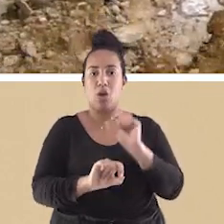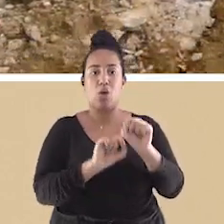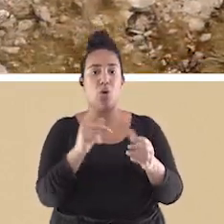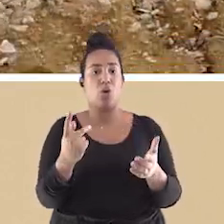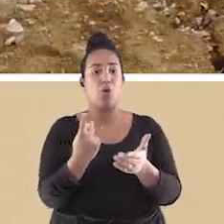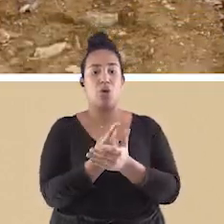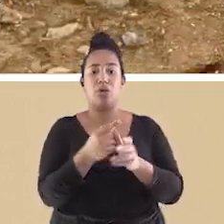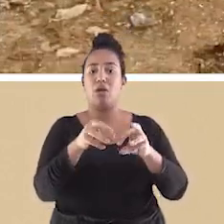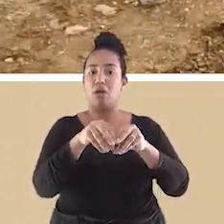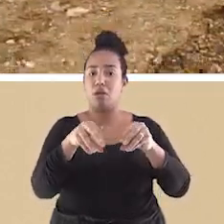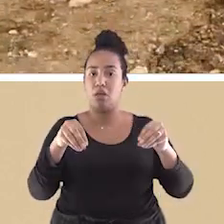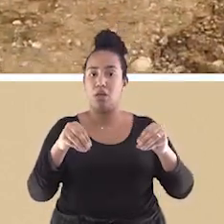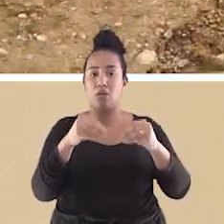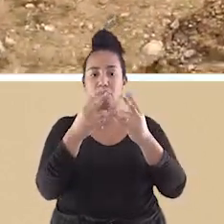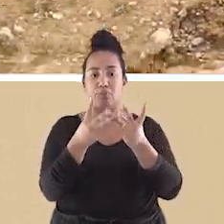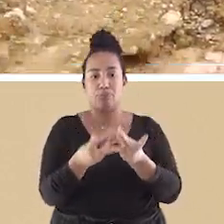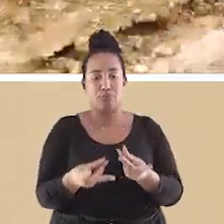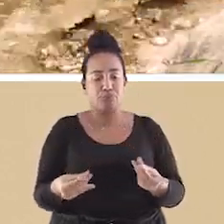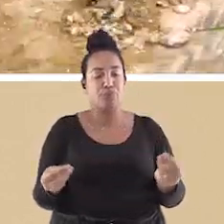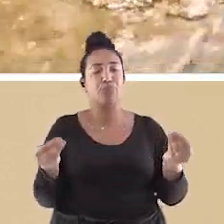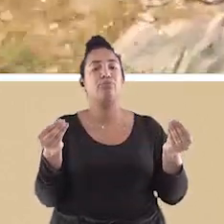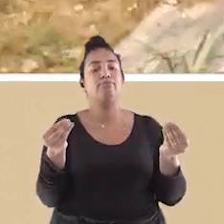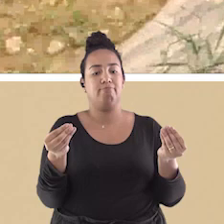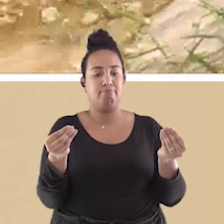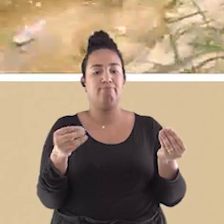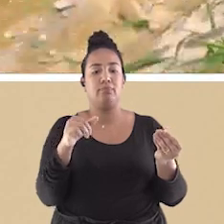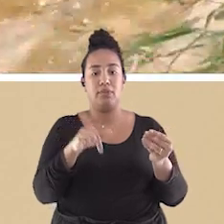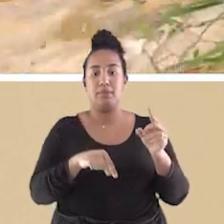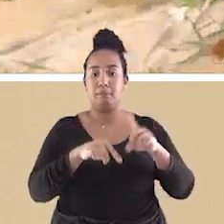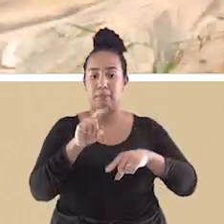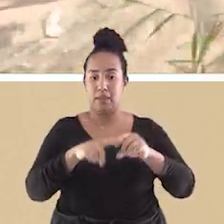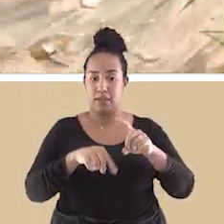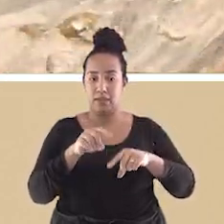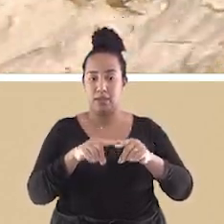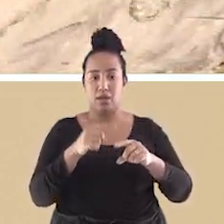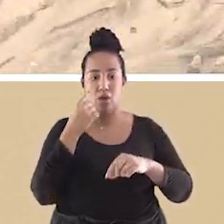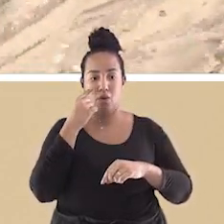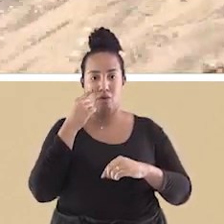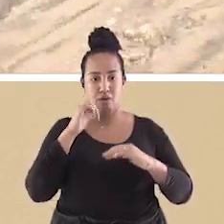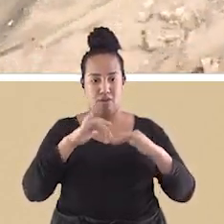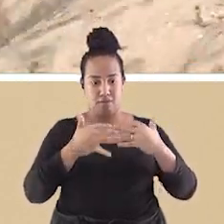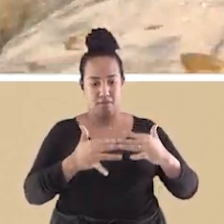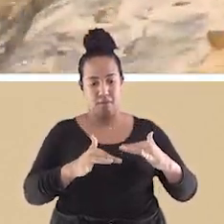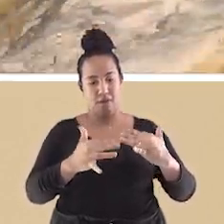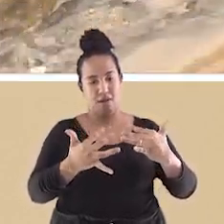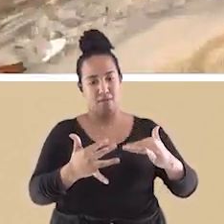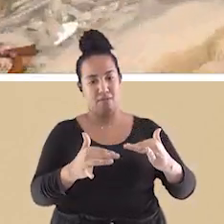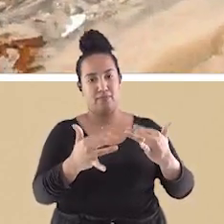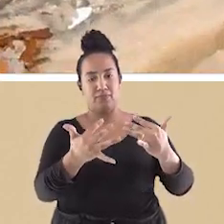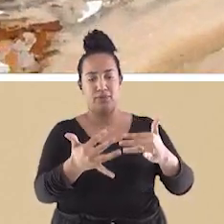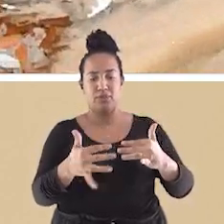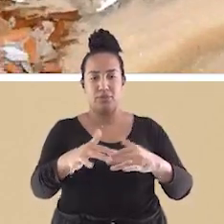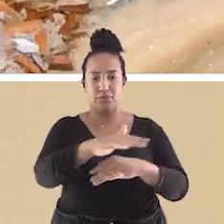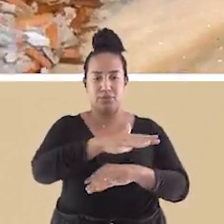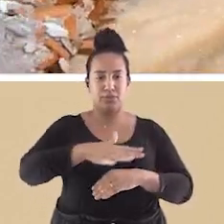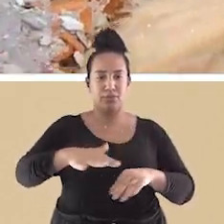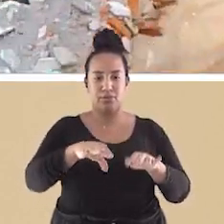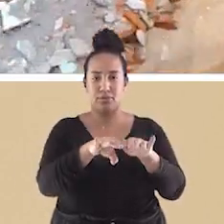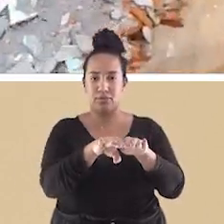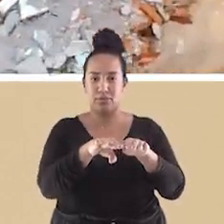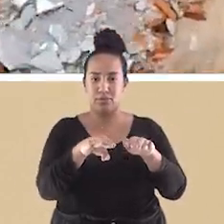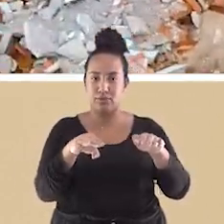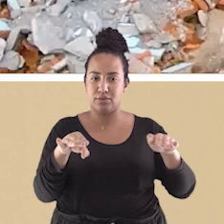processo erosivo que vai trazendo o material aqui para baixo, e onde ele vai chegando numa área mais